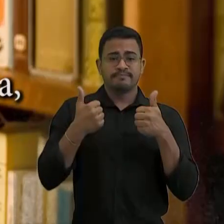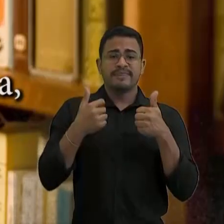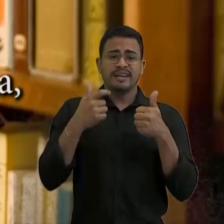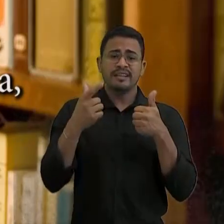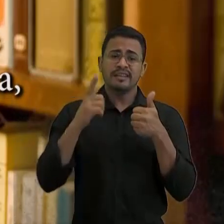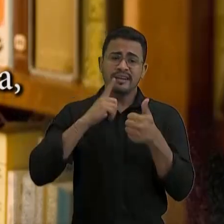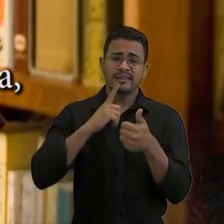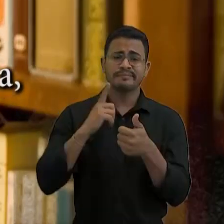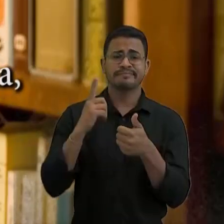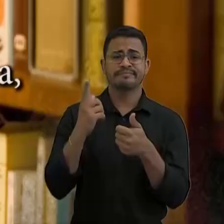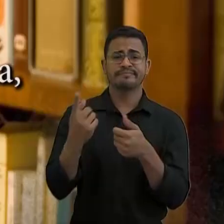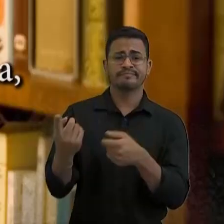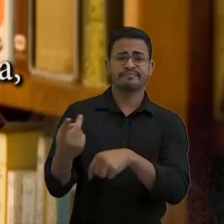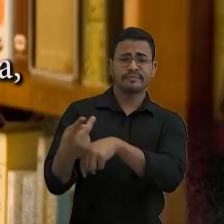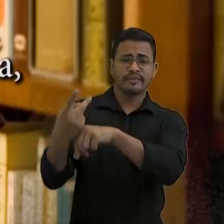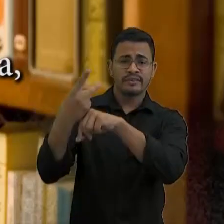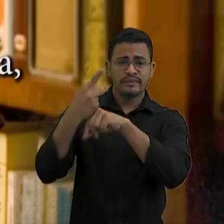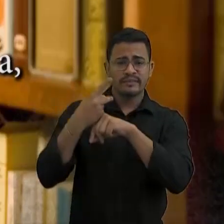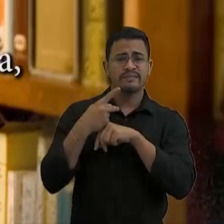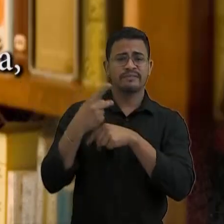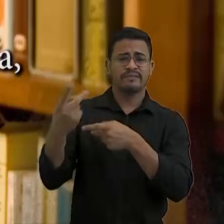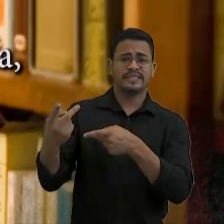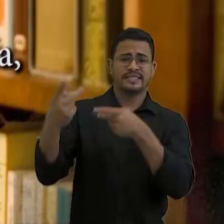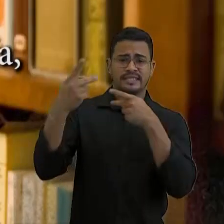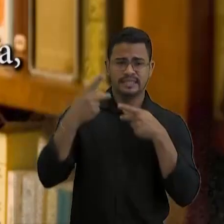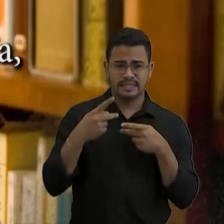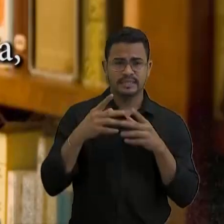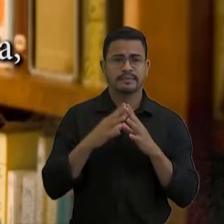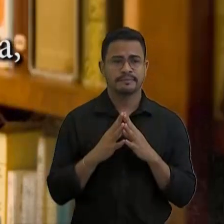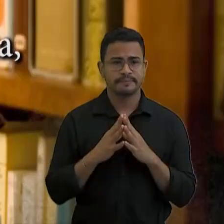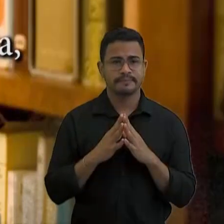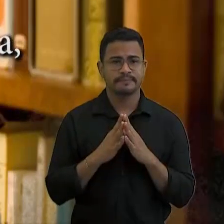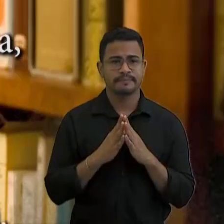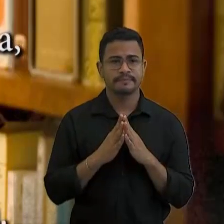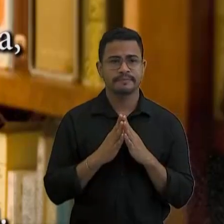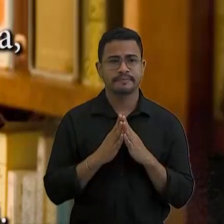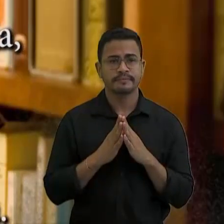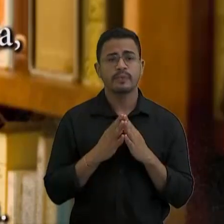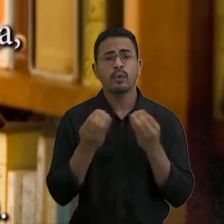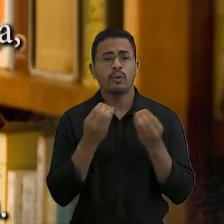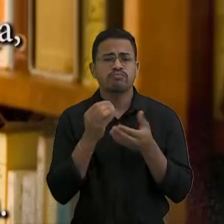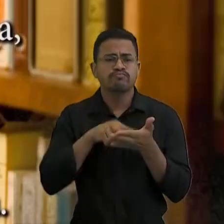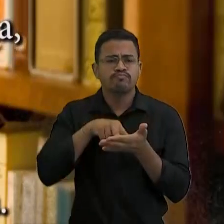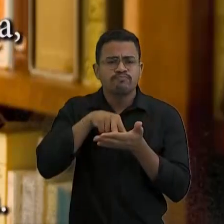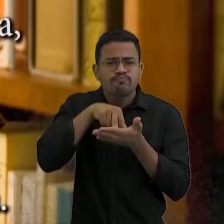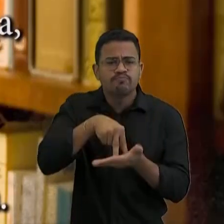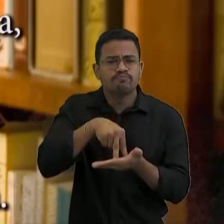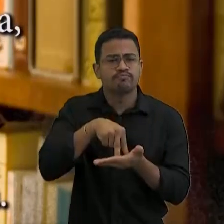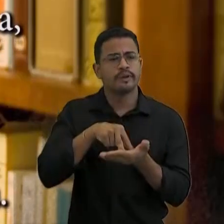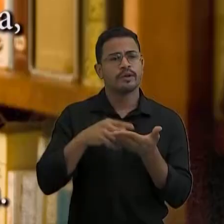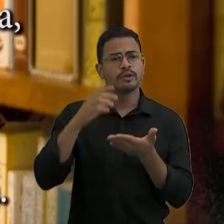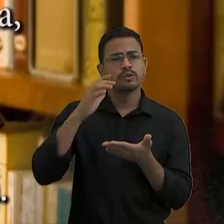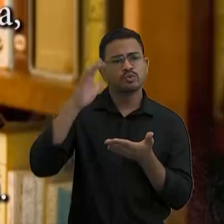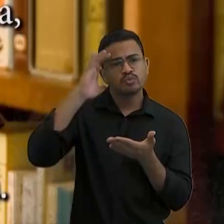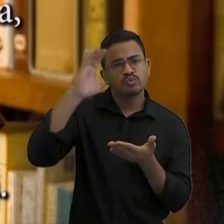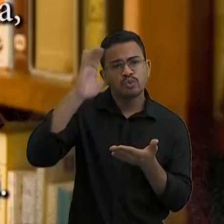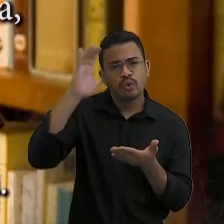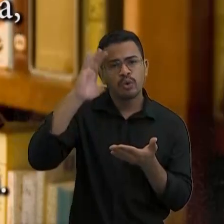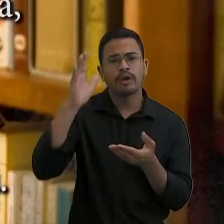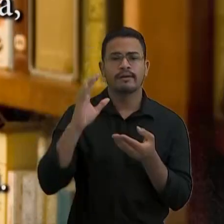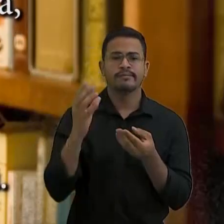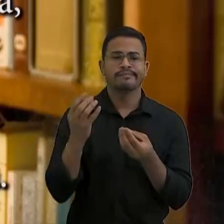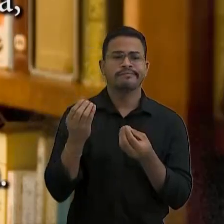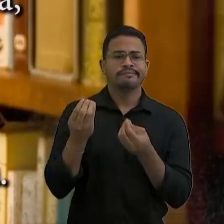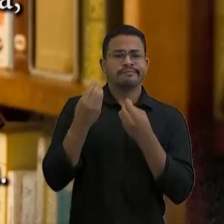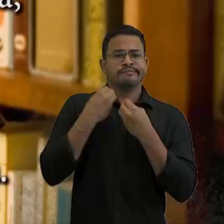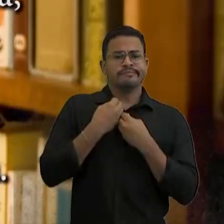visita, animando-me a frágil resistência e algum sonho me dando a